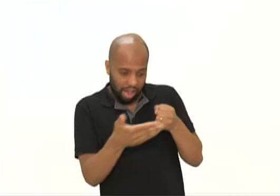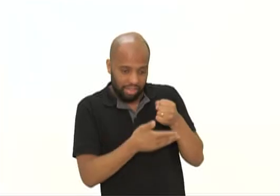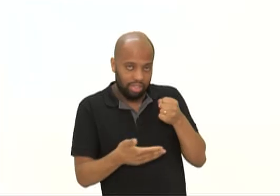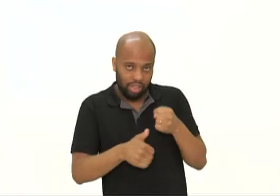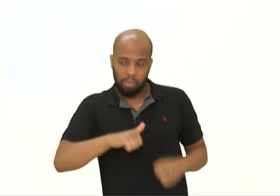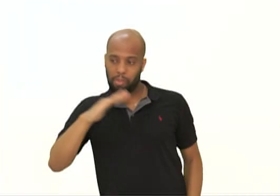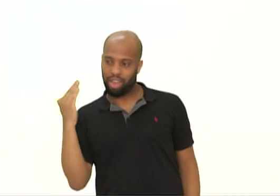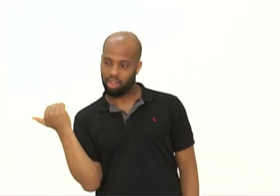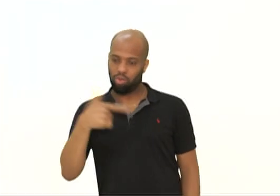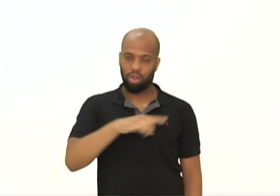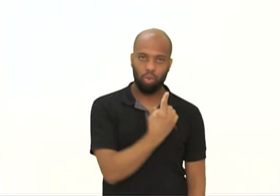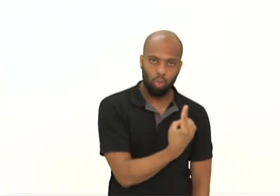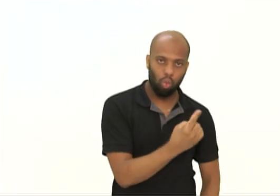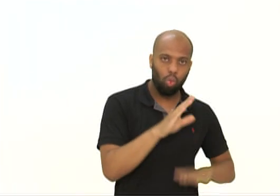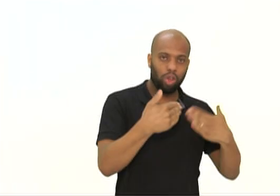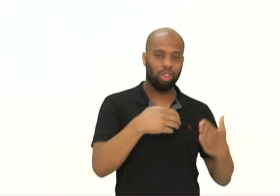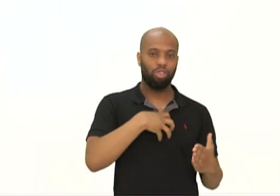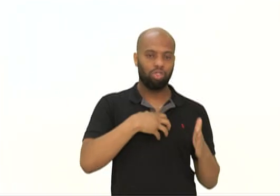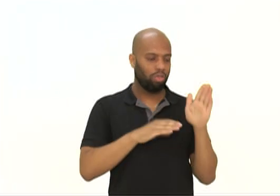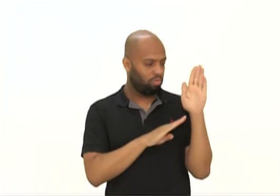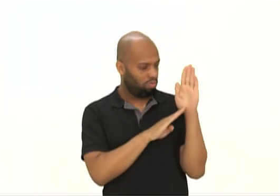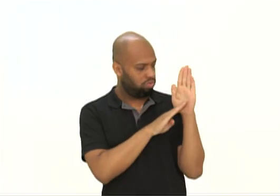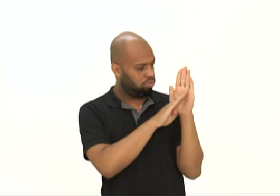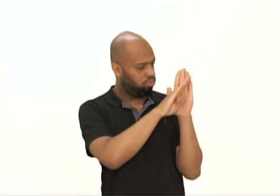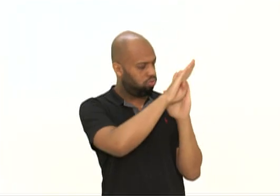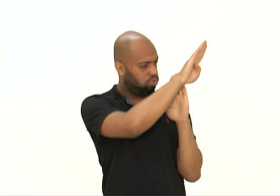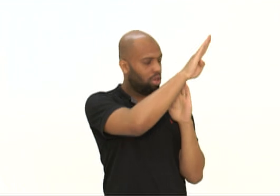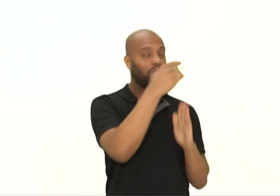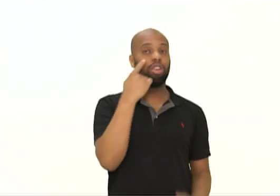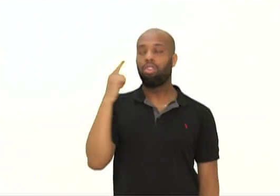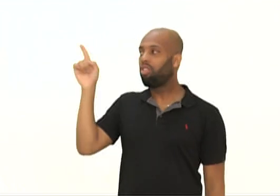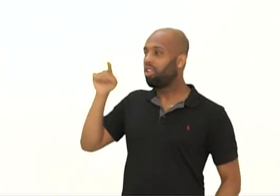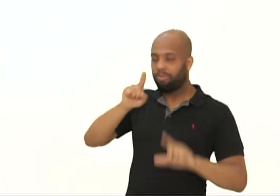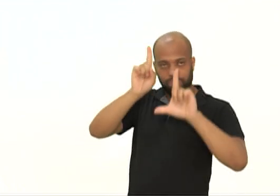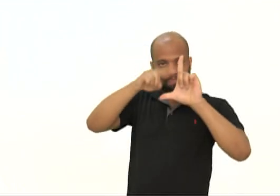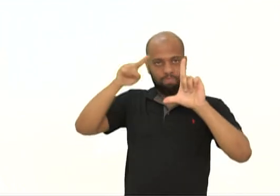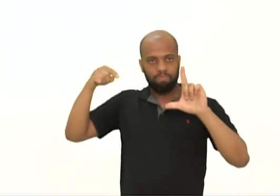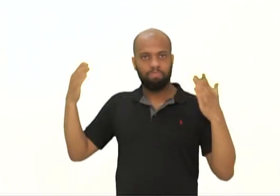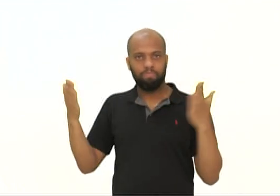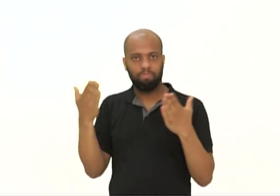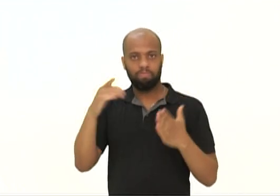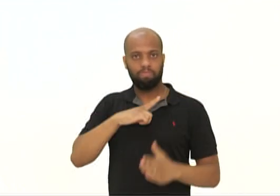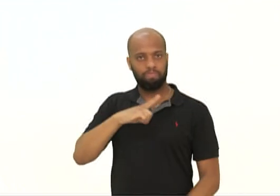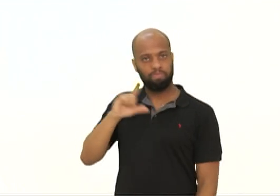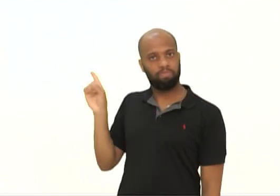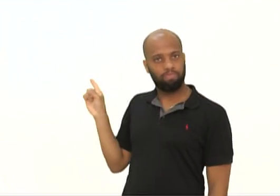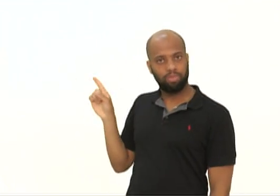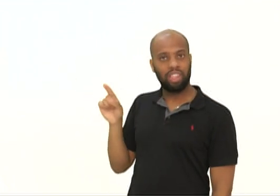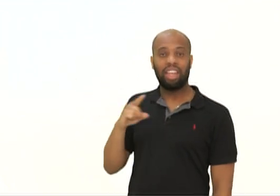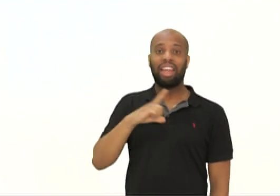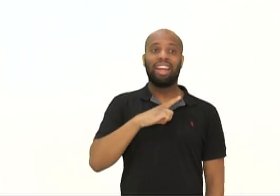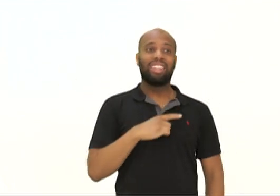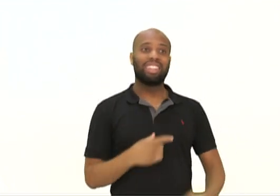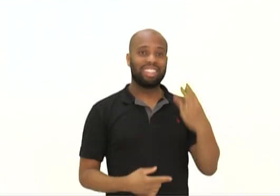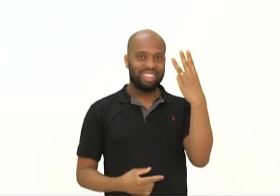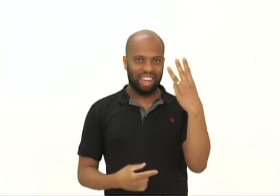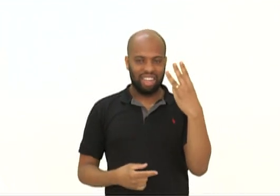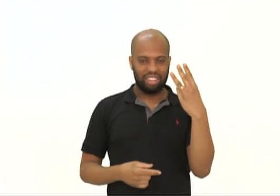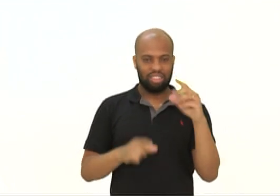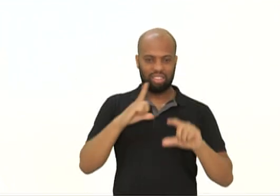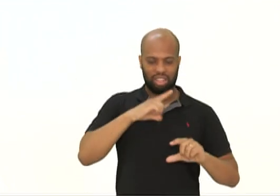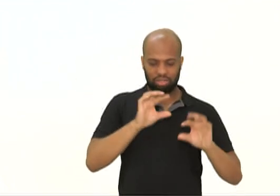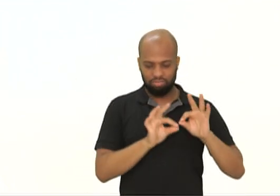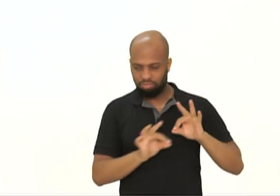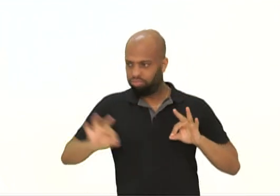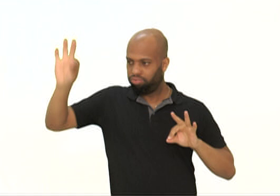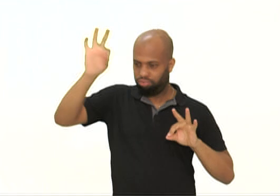função é crescente. Olha no gráfico, na tela, você está observando três linhas. São